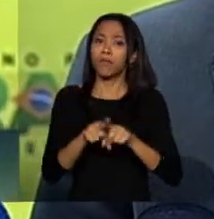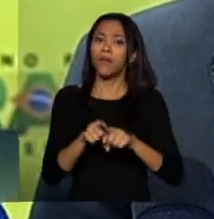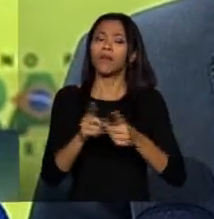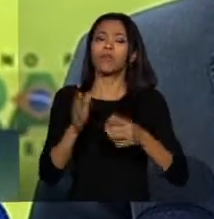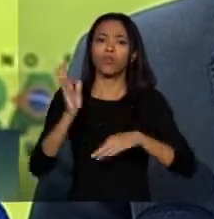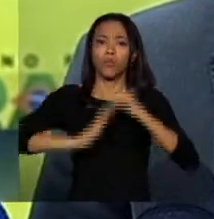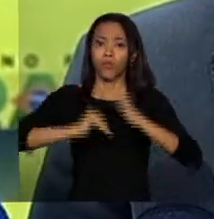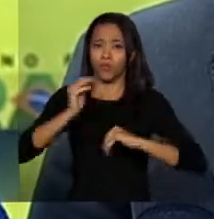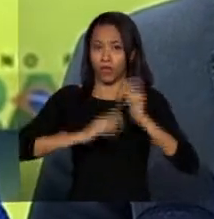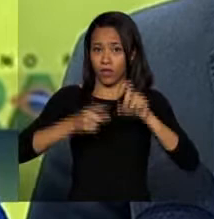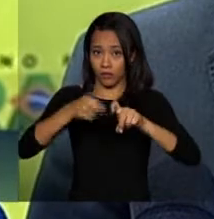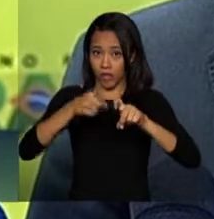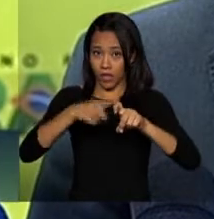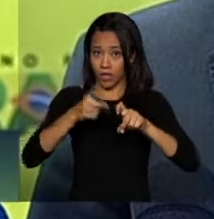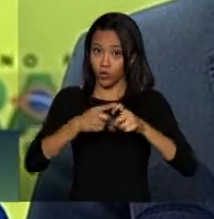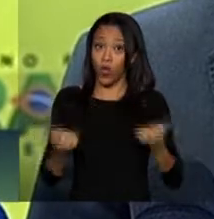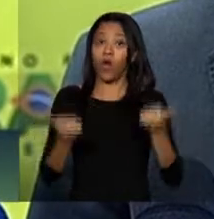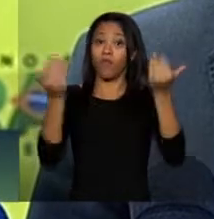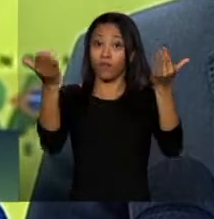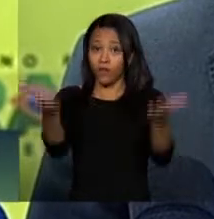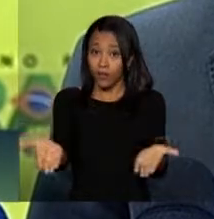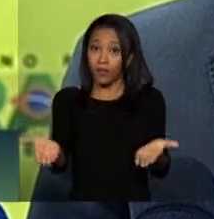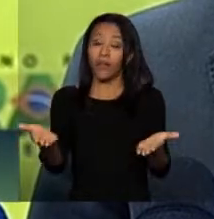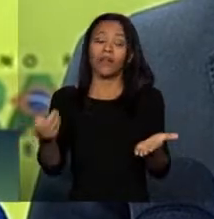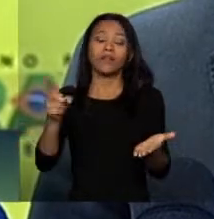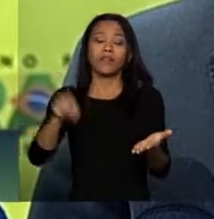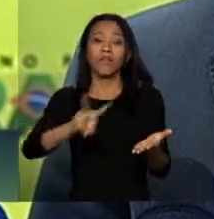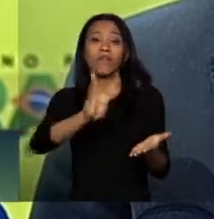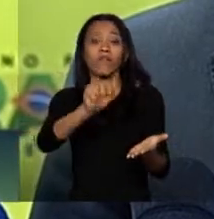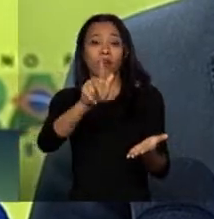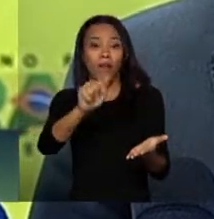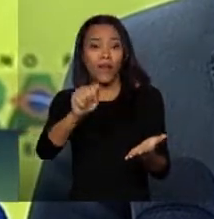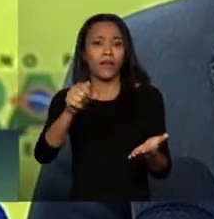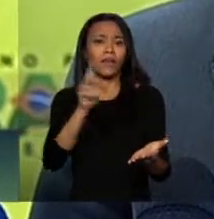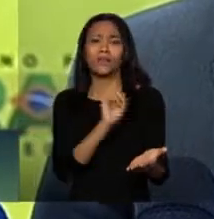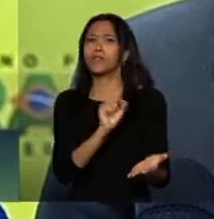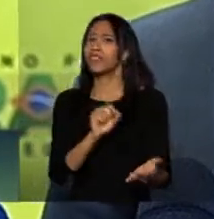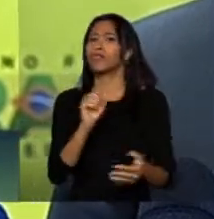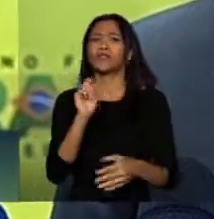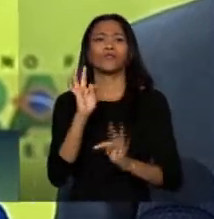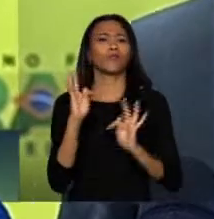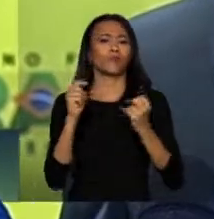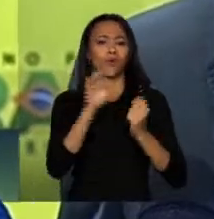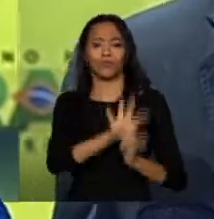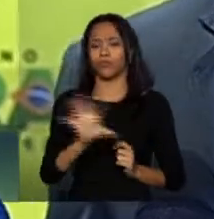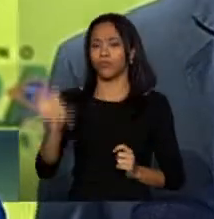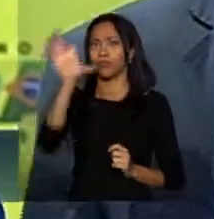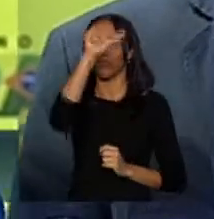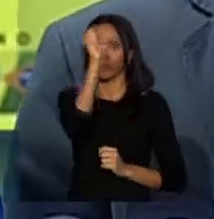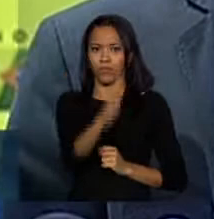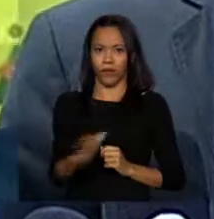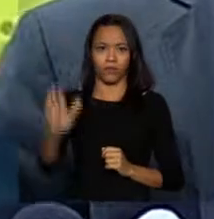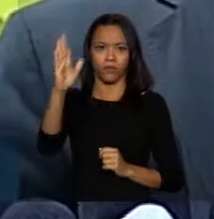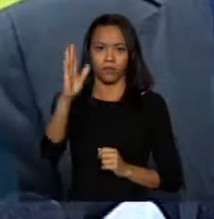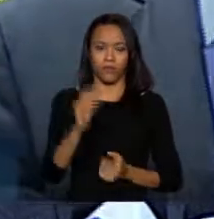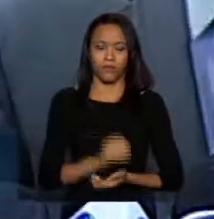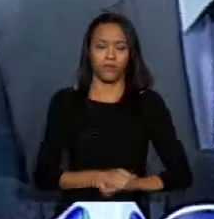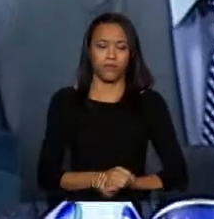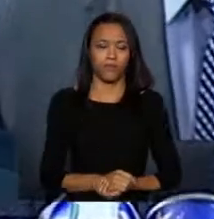médicos, tanto pela oferta de novas vagas de medicina, como de residência médica em todas as regiões do país.